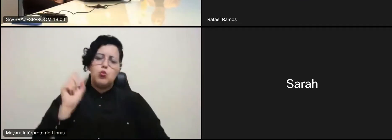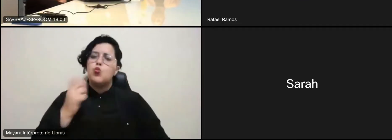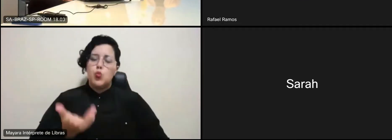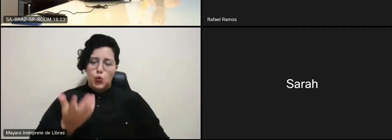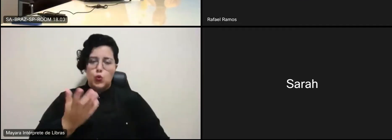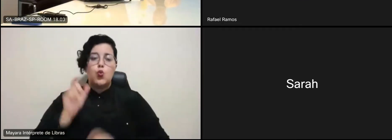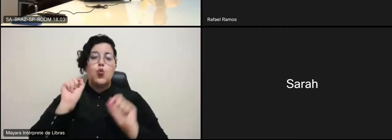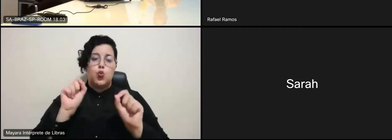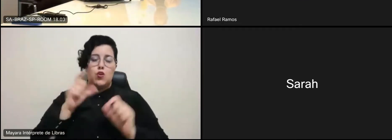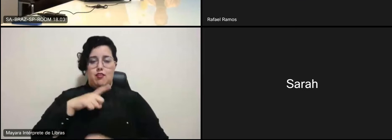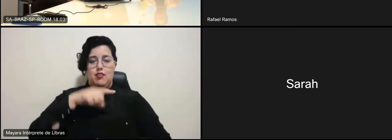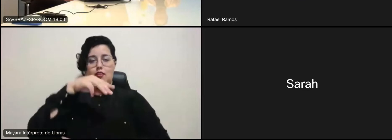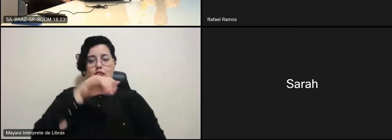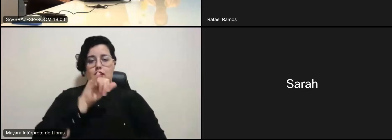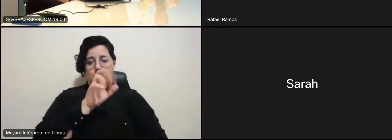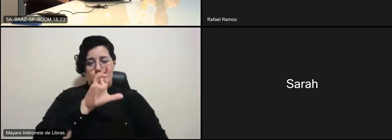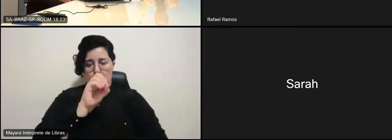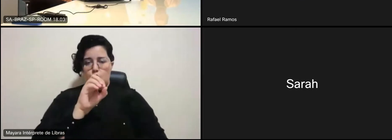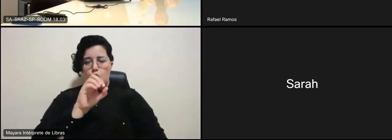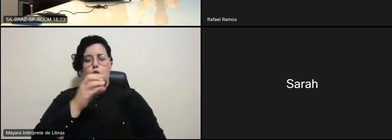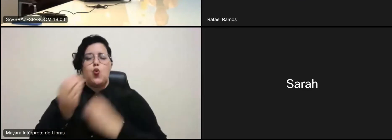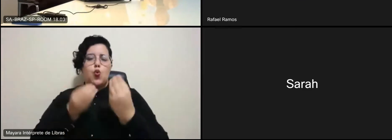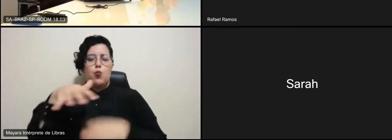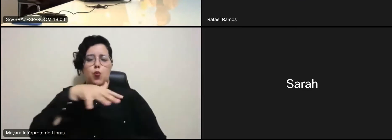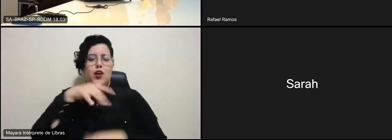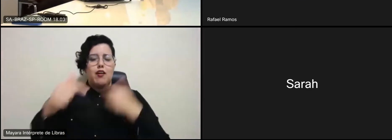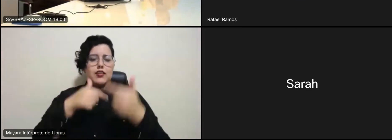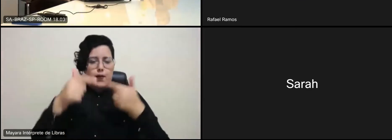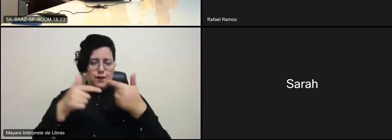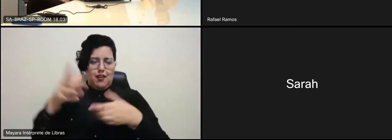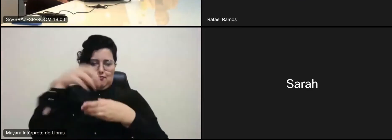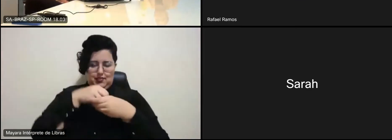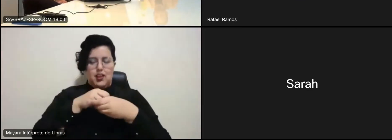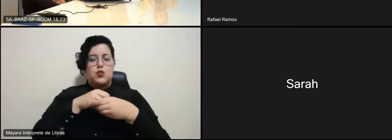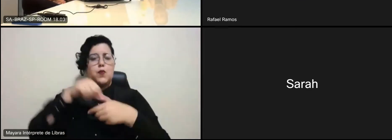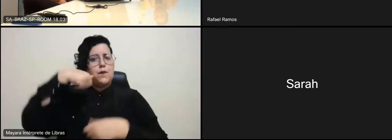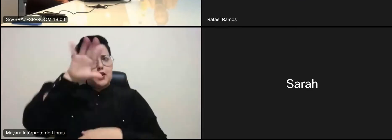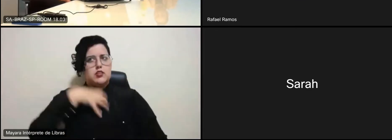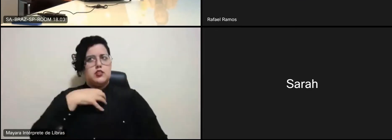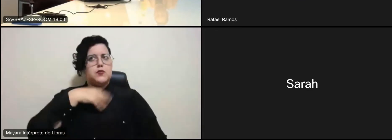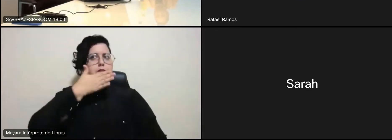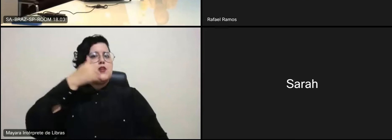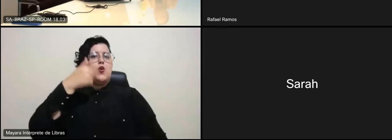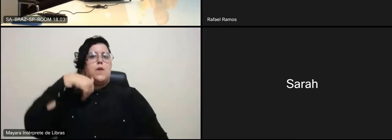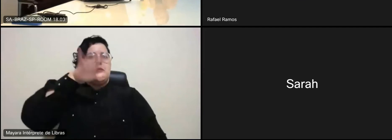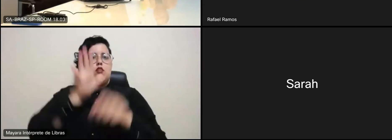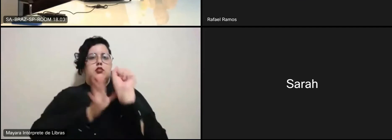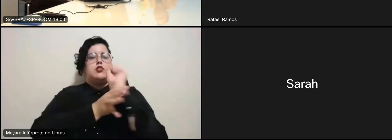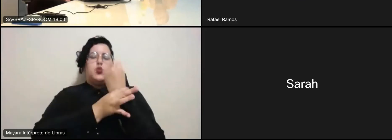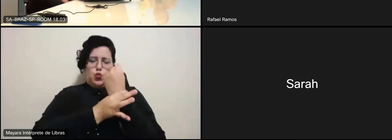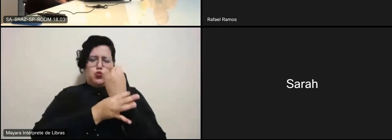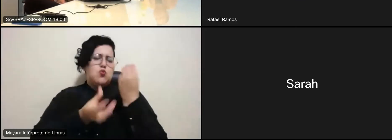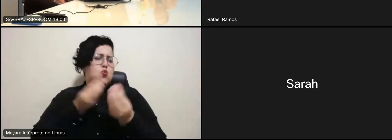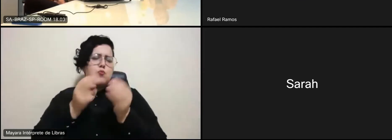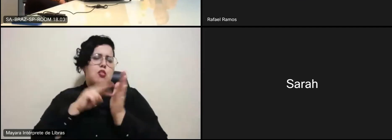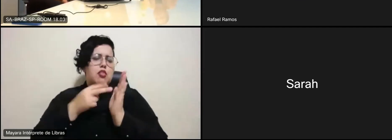de microagressões e como tornar o ambiente de trabalho, o meio corporativo, mais seguro. Para algumas pessoas, a gente